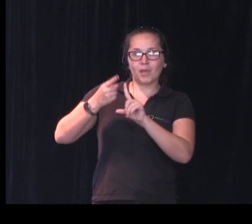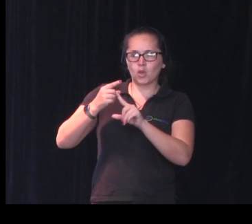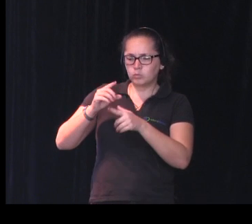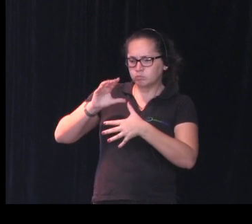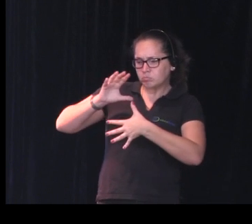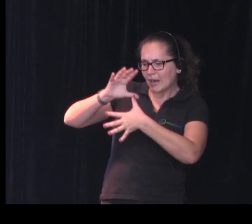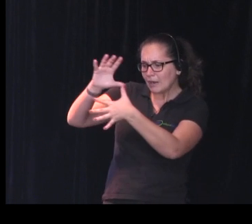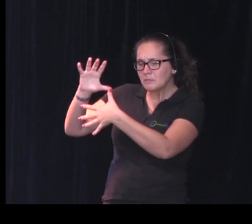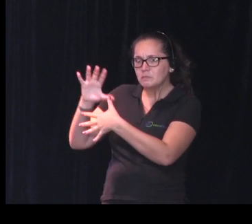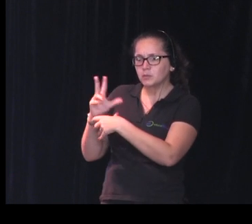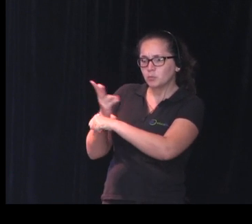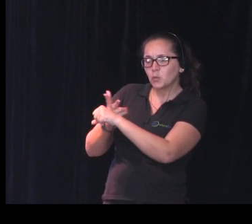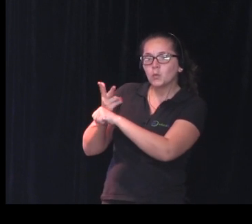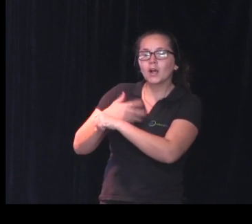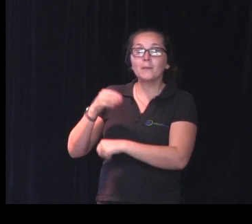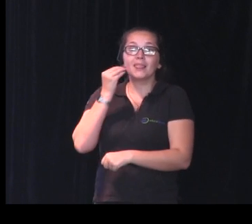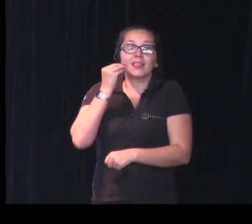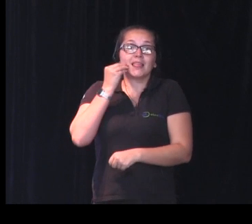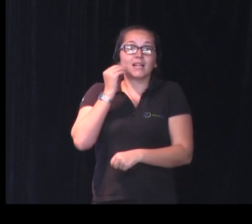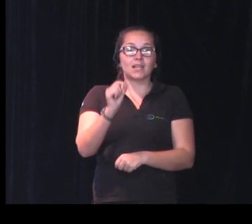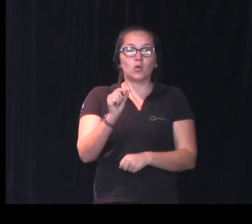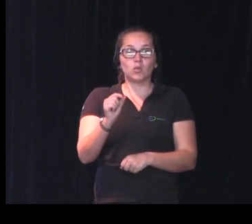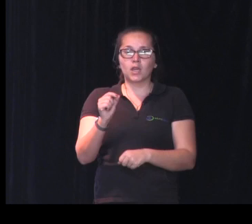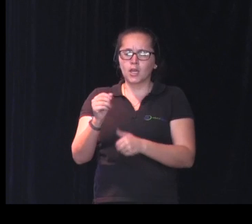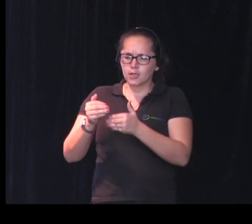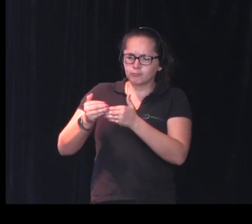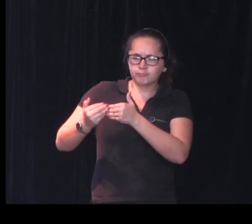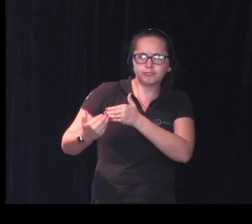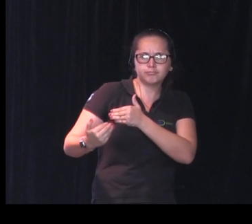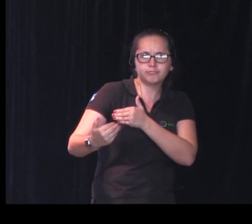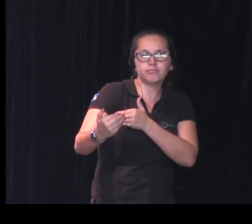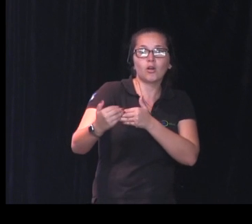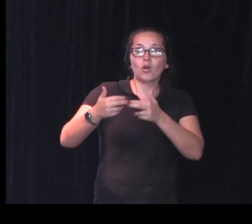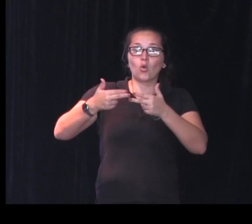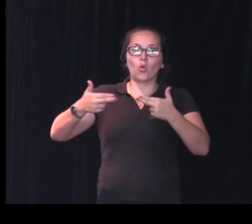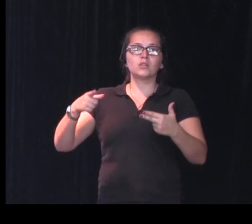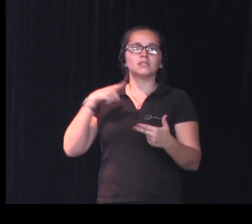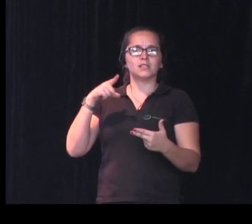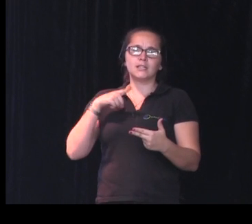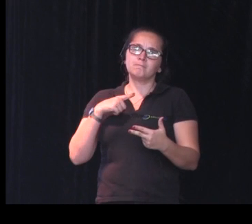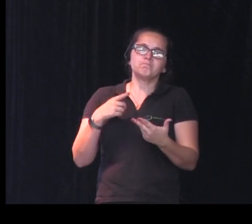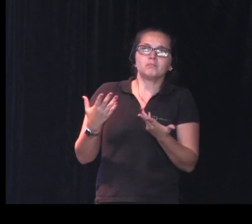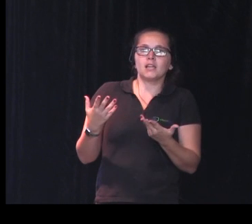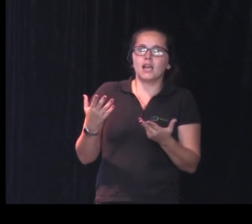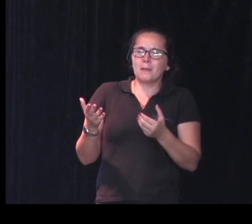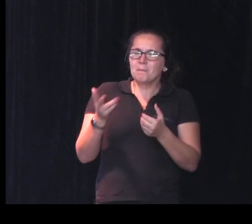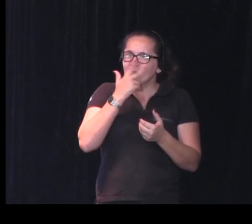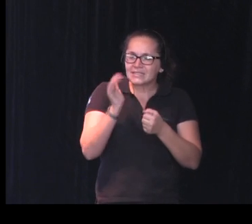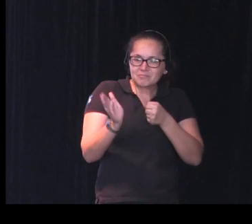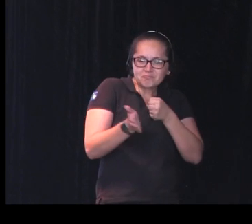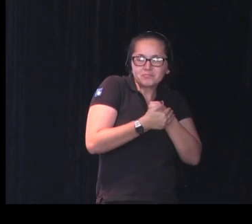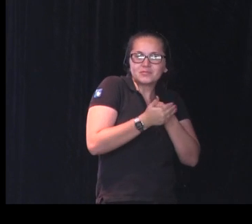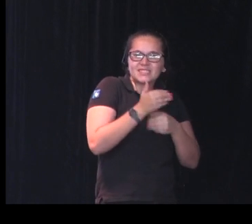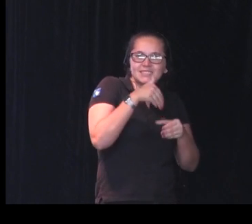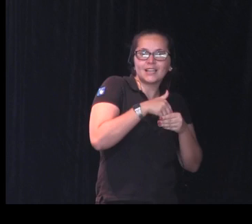fazendo um mapeamento para procurar levar adiante as coisas que estão de alguma